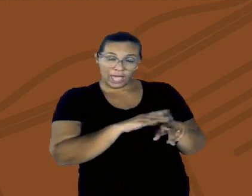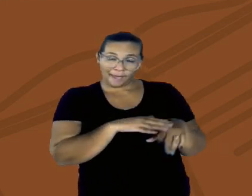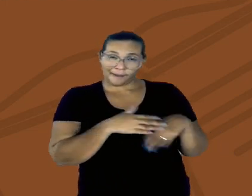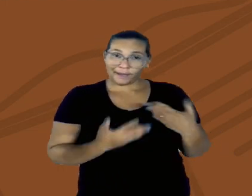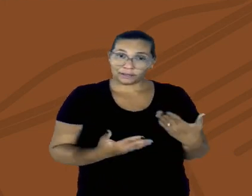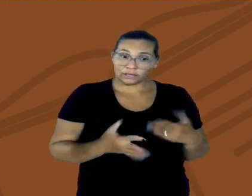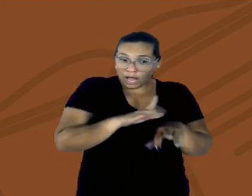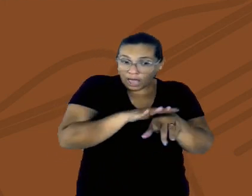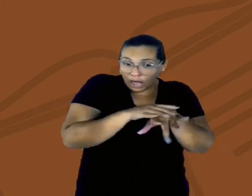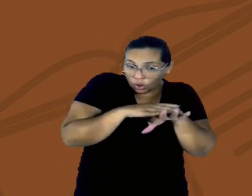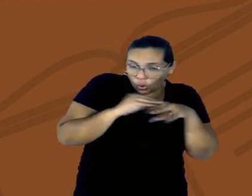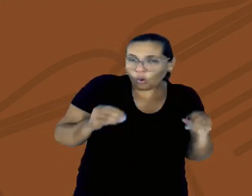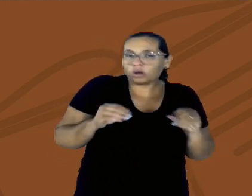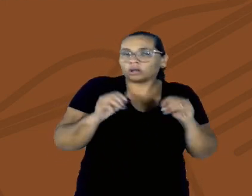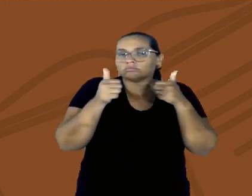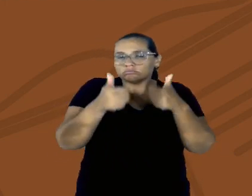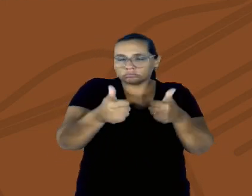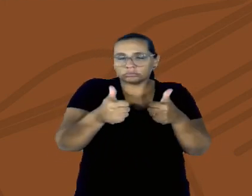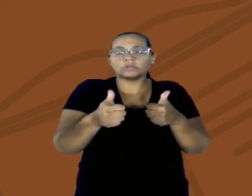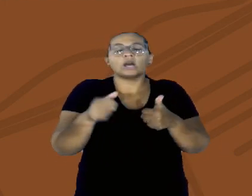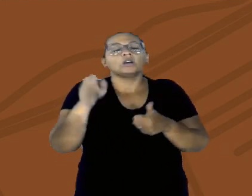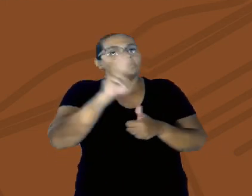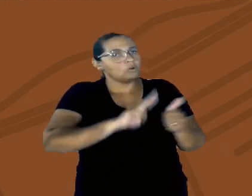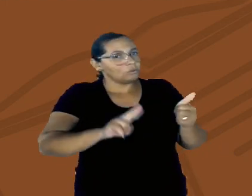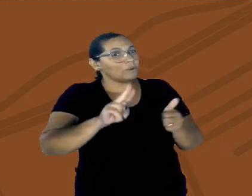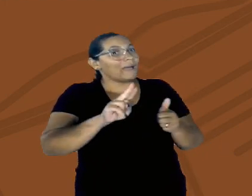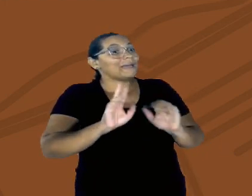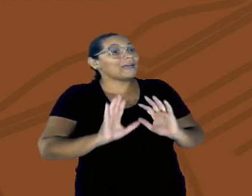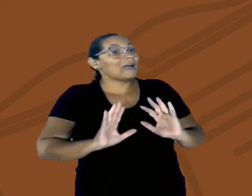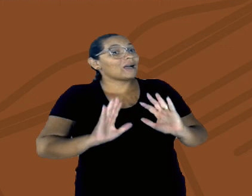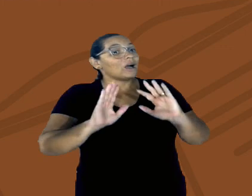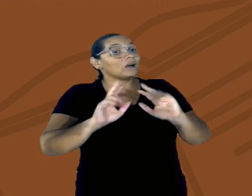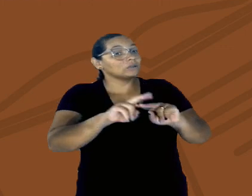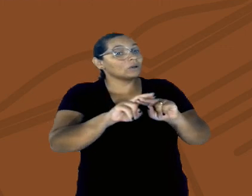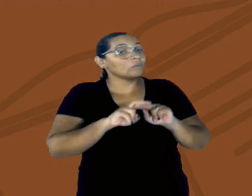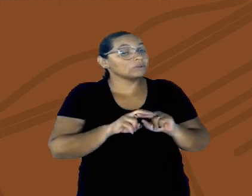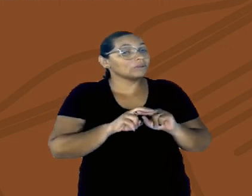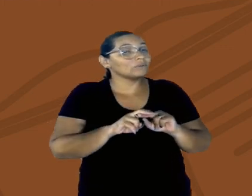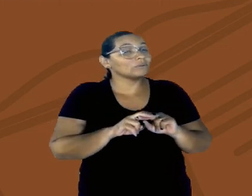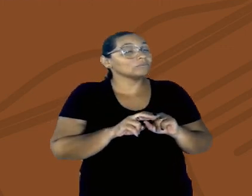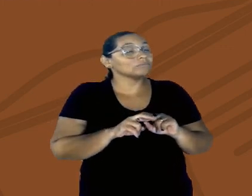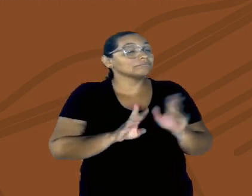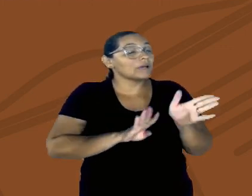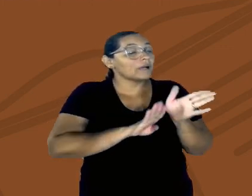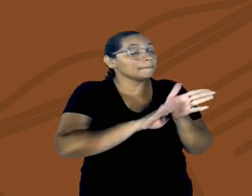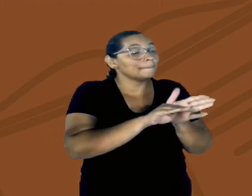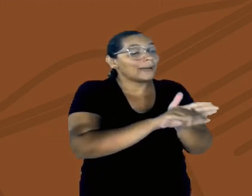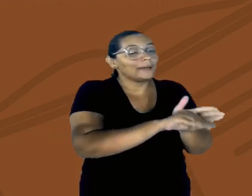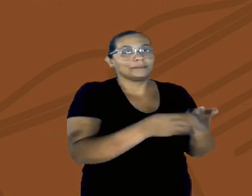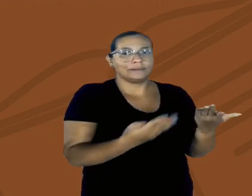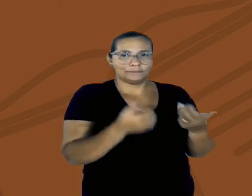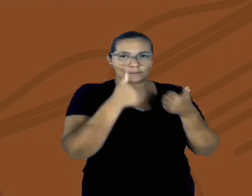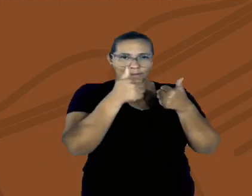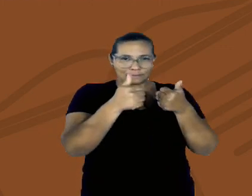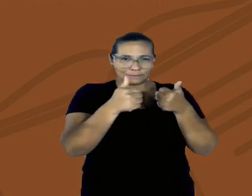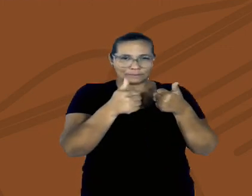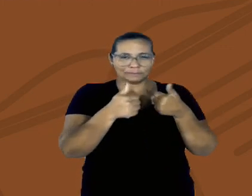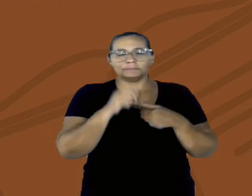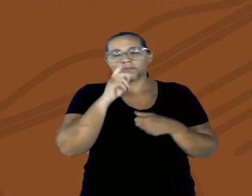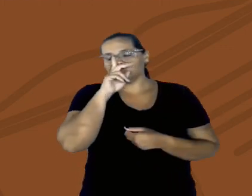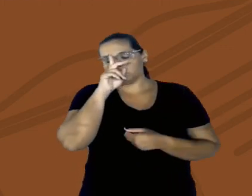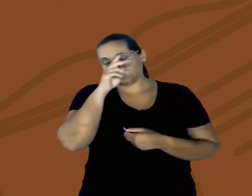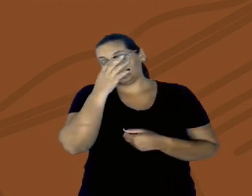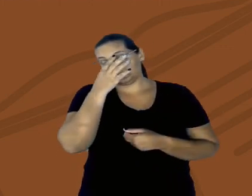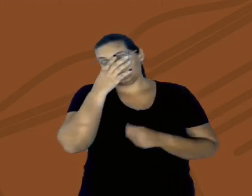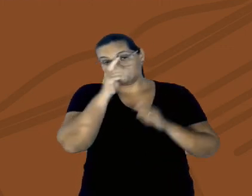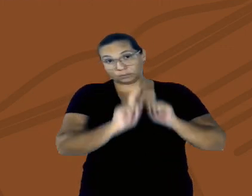são curáveis e são causadas por bactérias. Muito bem. Vamos para a atividade? Vamos ler o slide? Então, no slide a gente